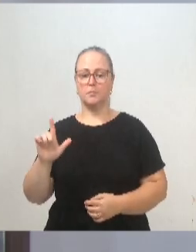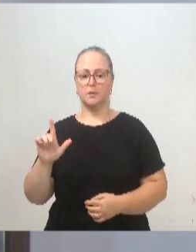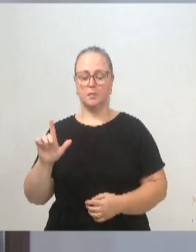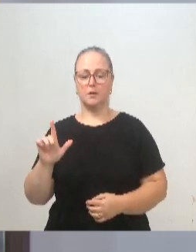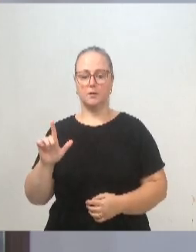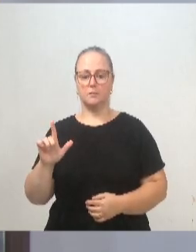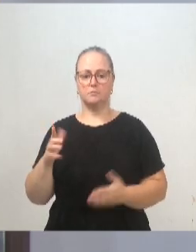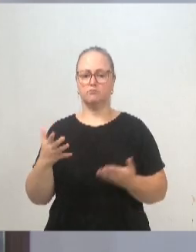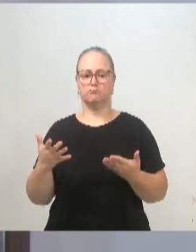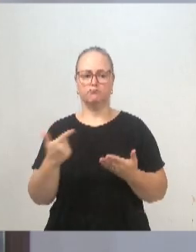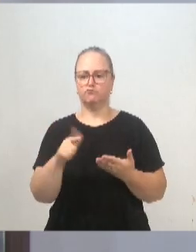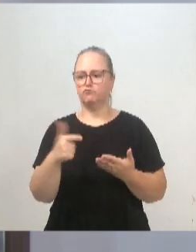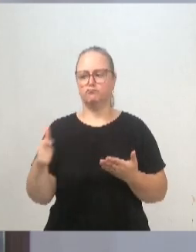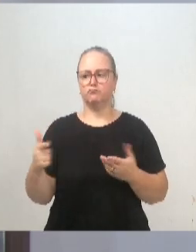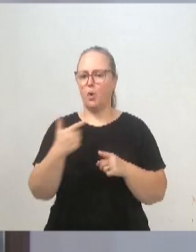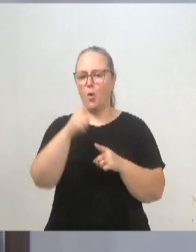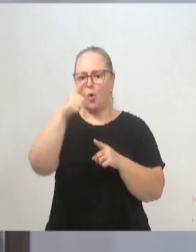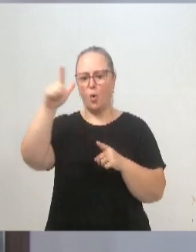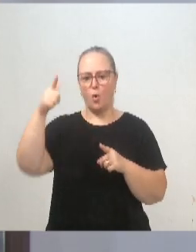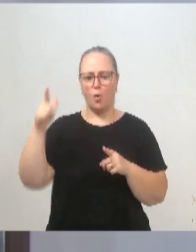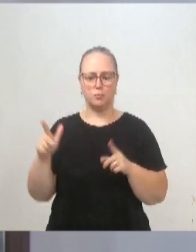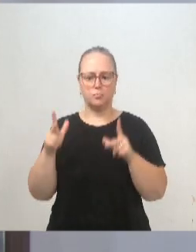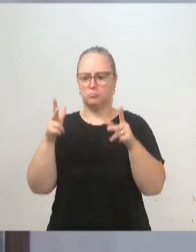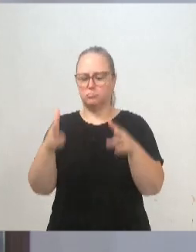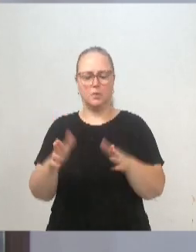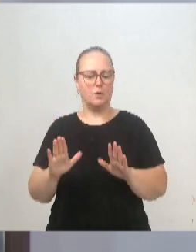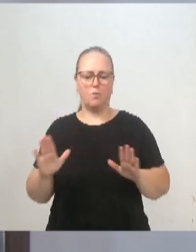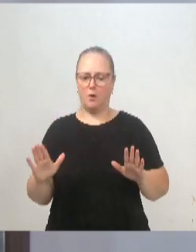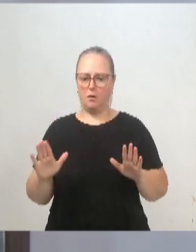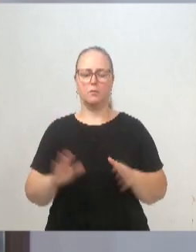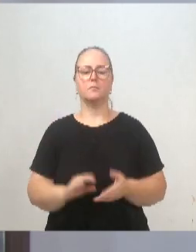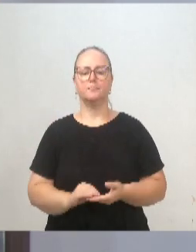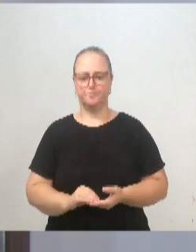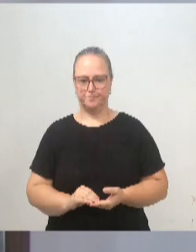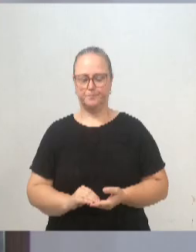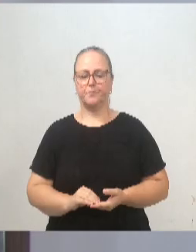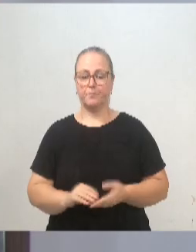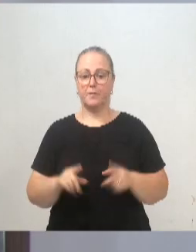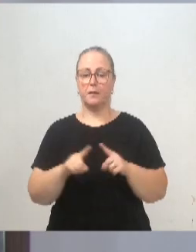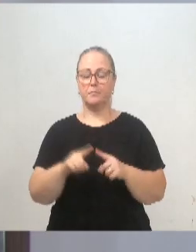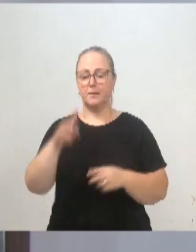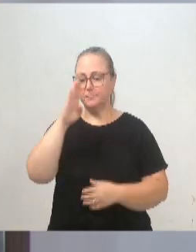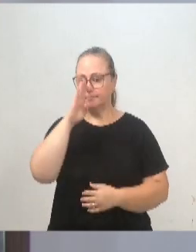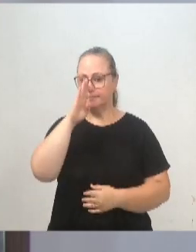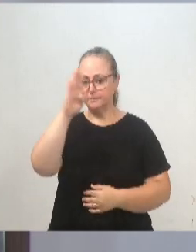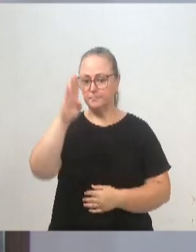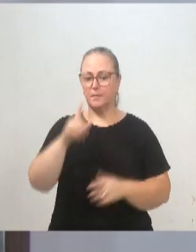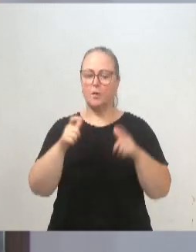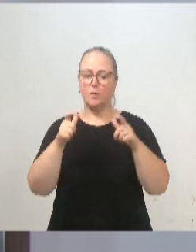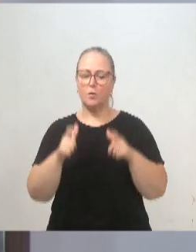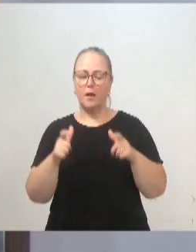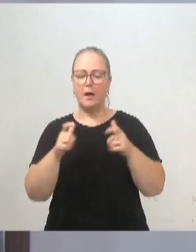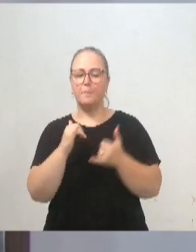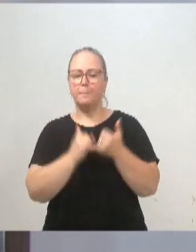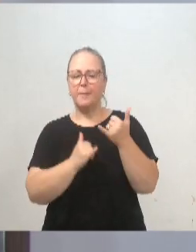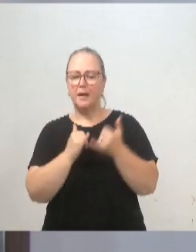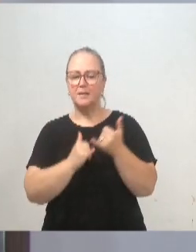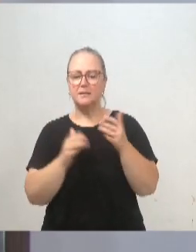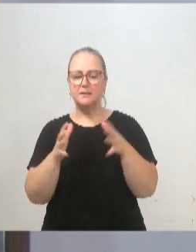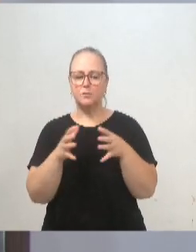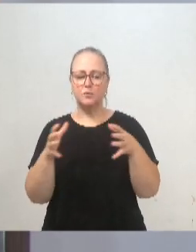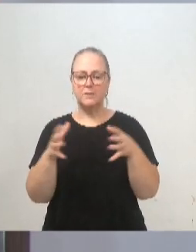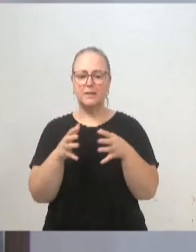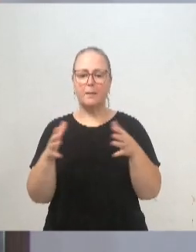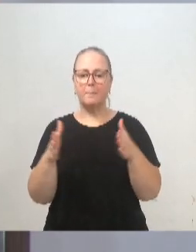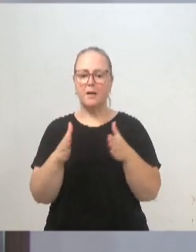não existe diferença nenhuma em relação a outros entes municipais, e principalmente aqueles que são muito similares ao porte da